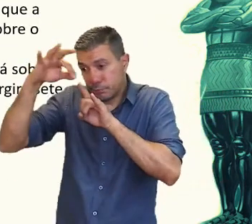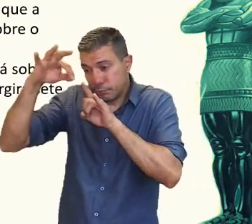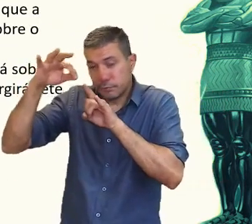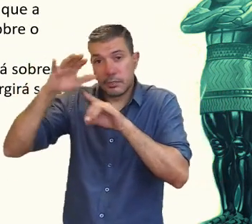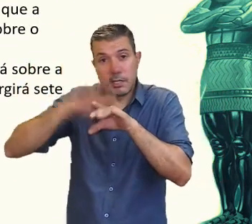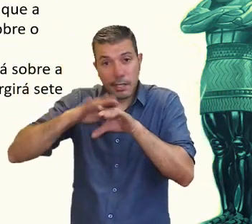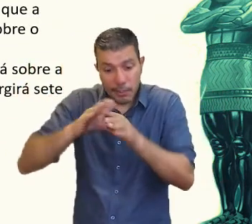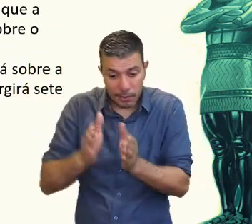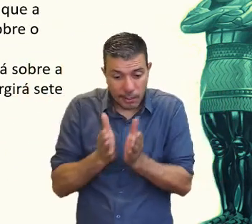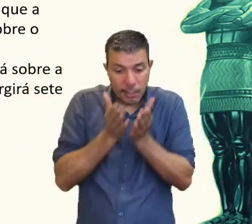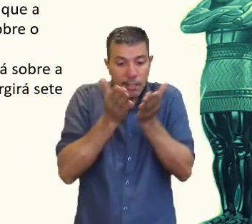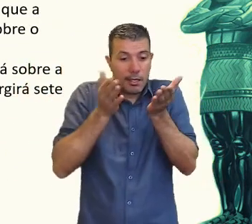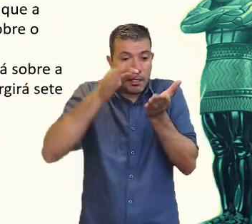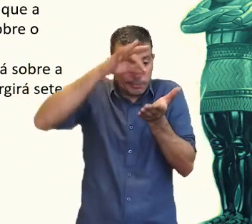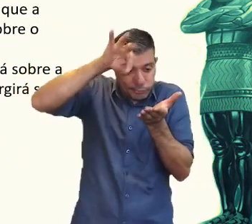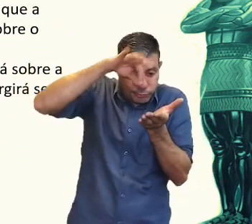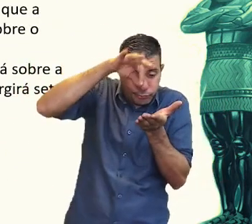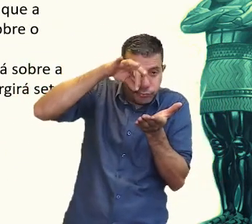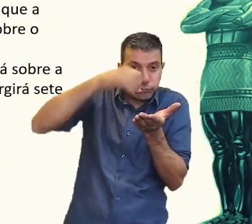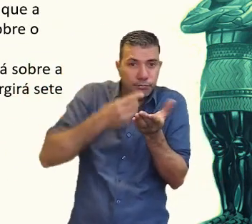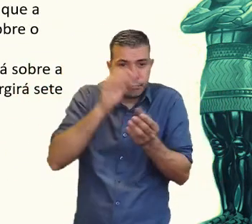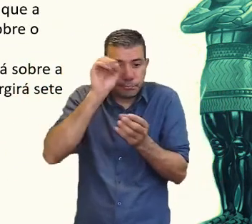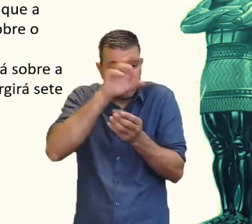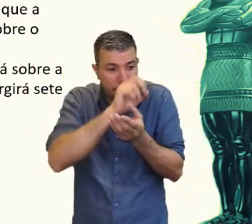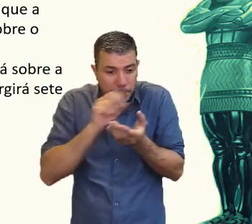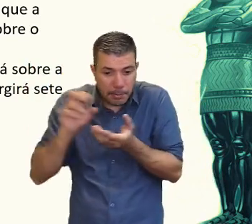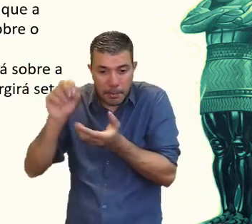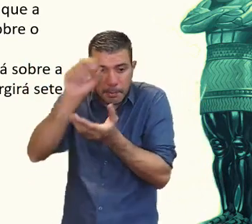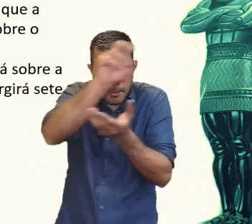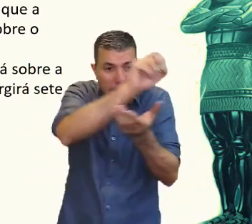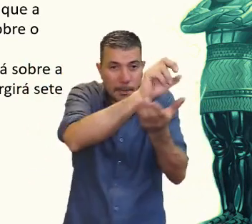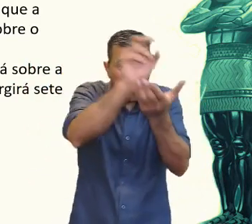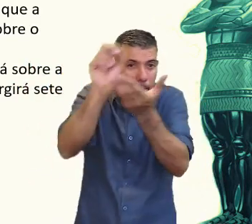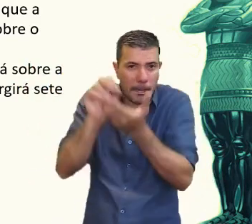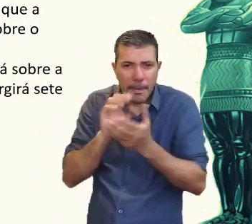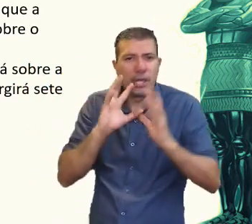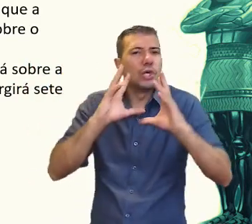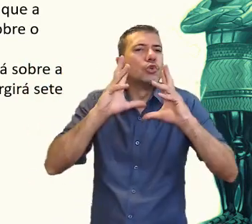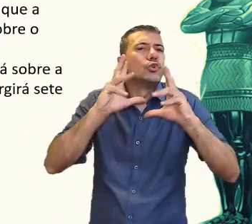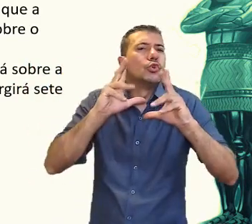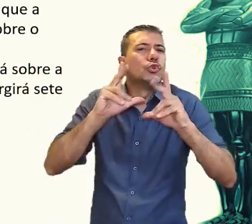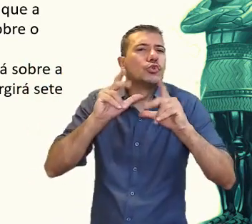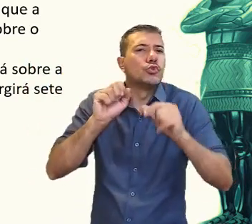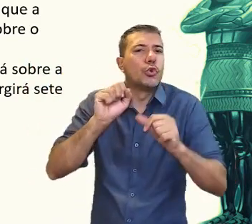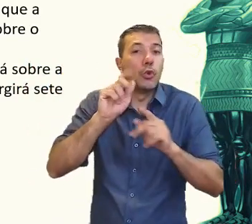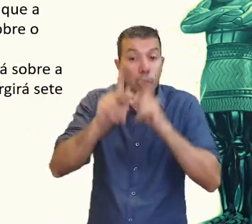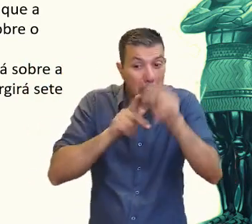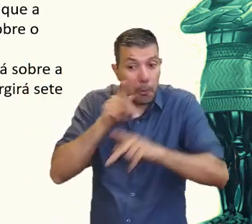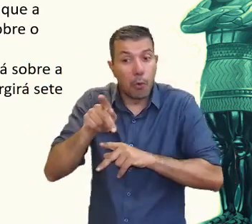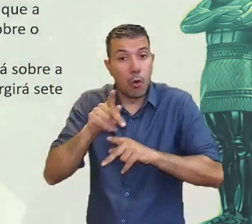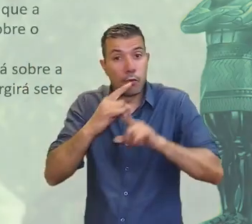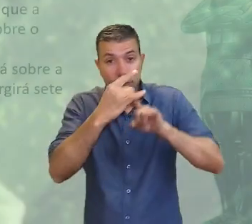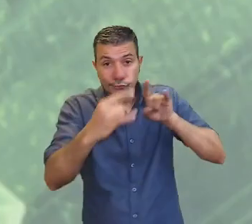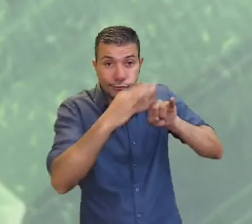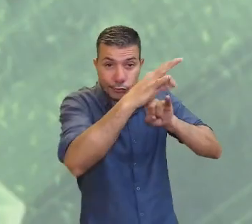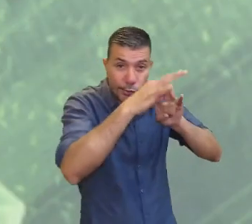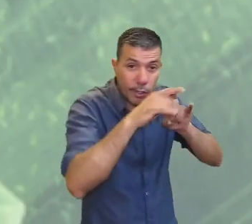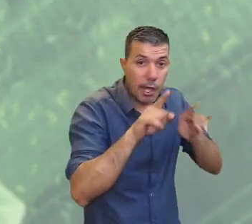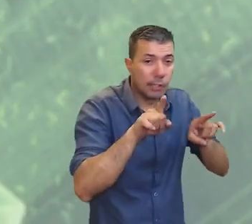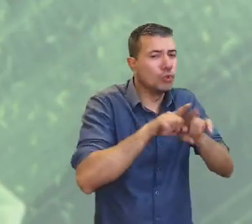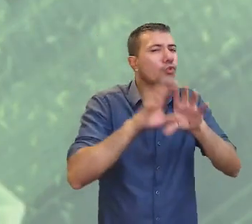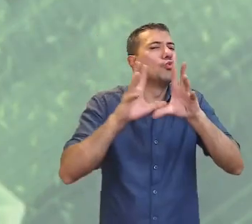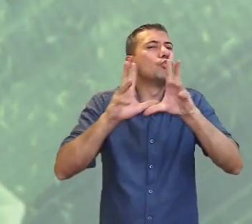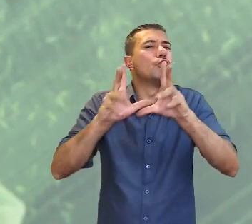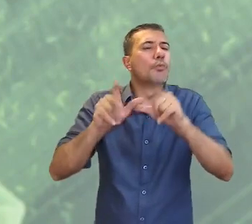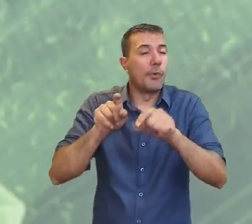altar. Semelhantemente fará expiação pelos sacerdotes e por todo o povo da congregação. É interessante